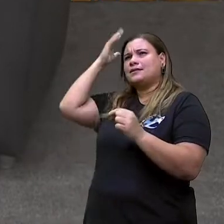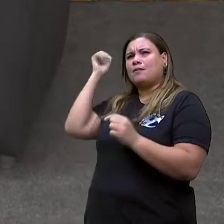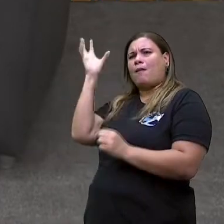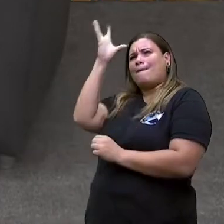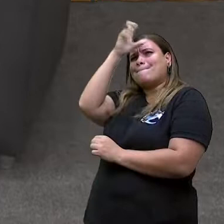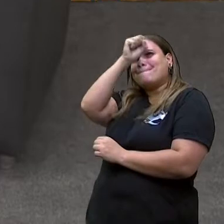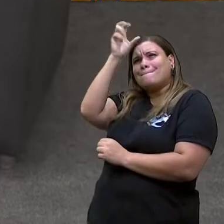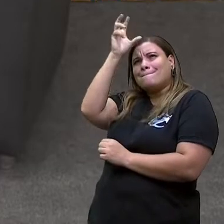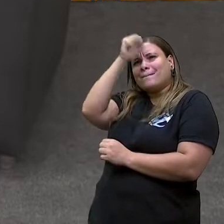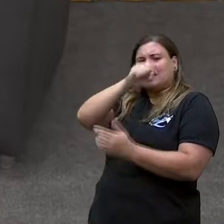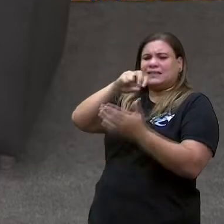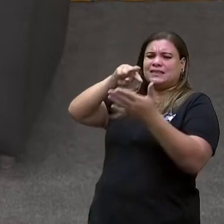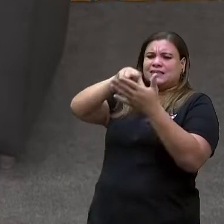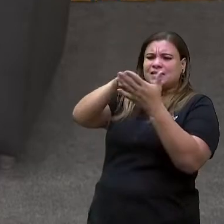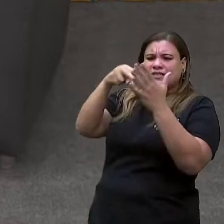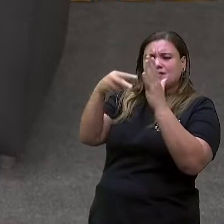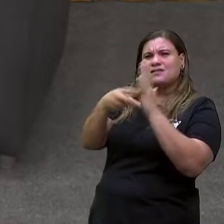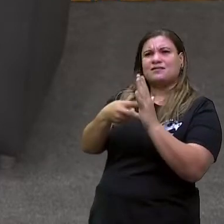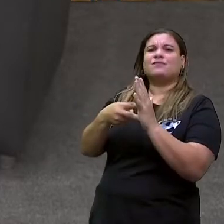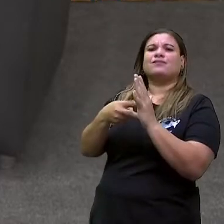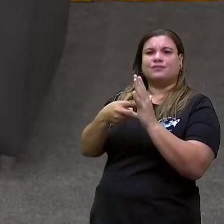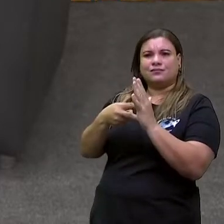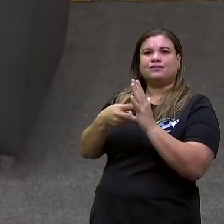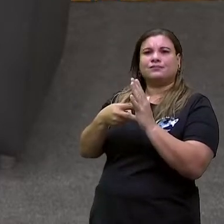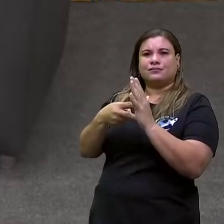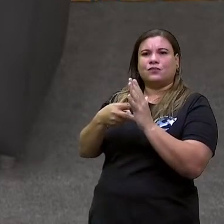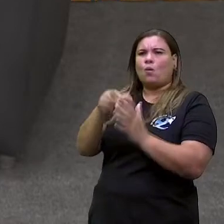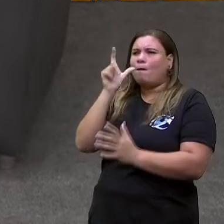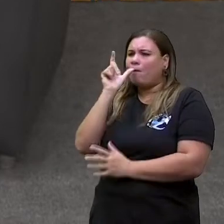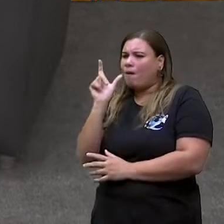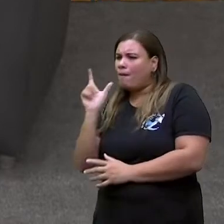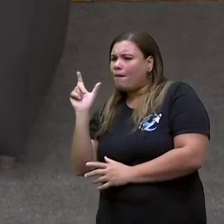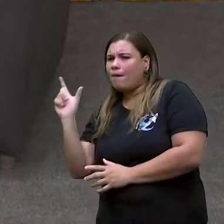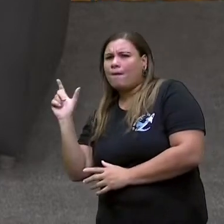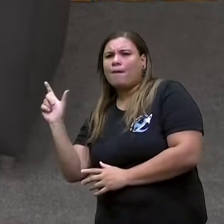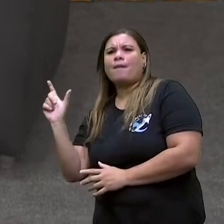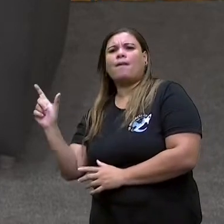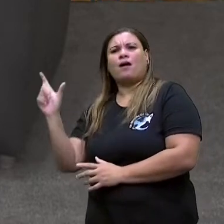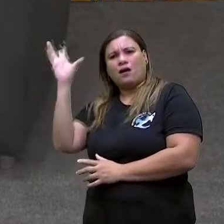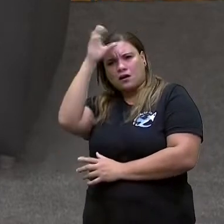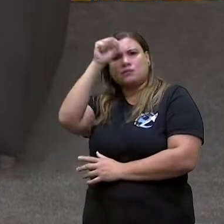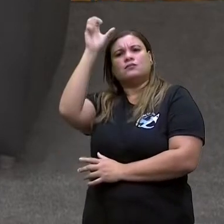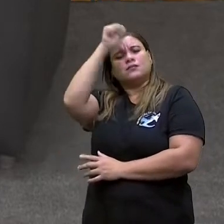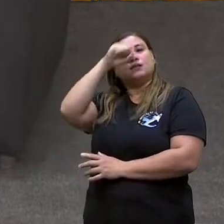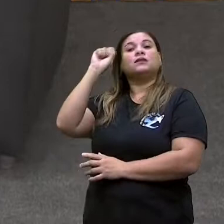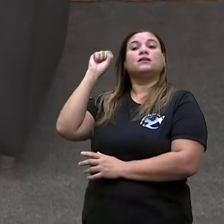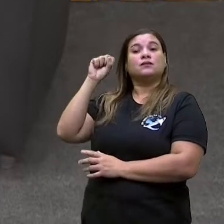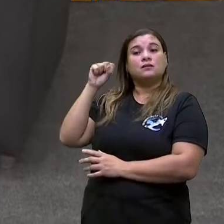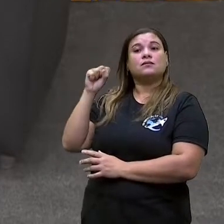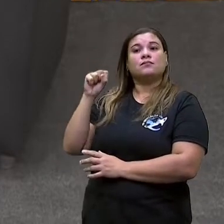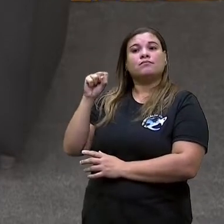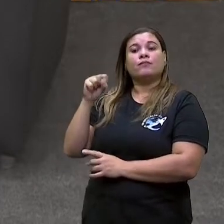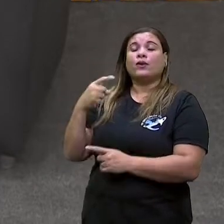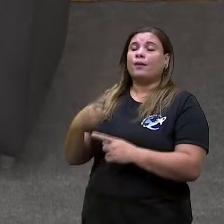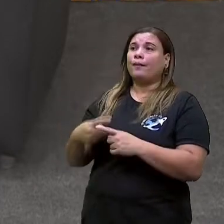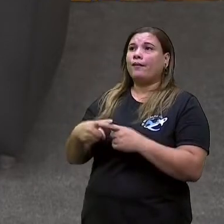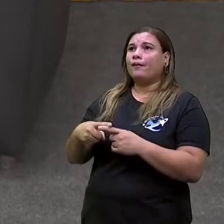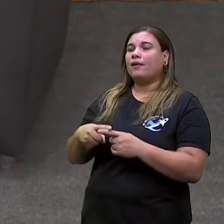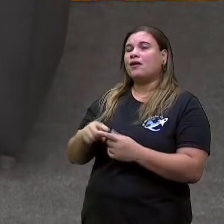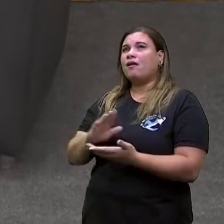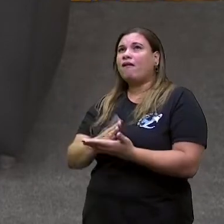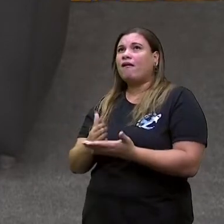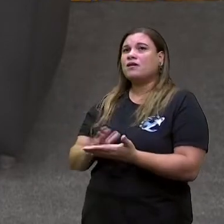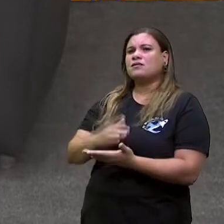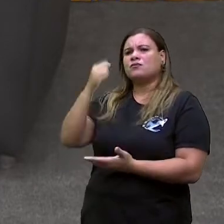de algo. Quando nós falamos em texto, muitas vezes nós imaginamos muito o texto, apenas o texto escrito,